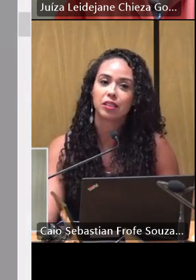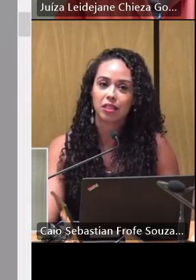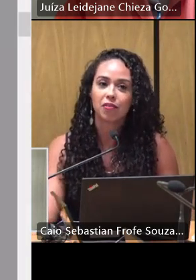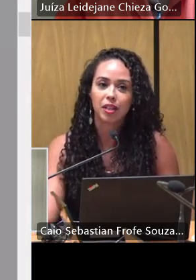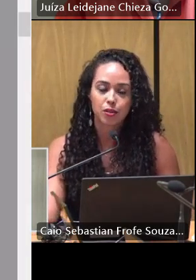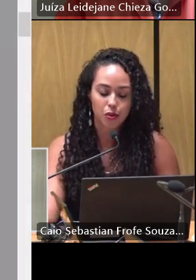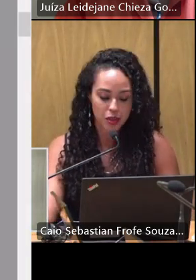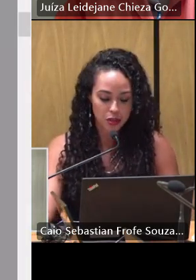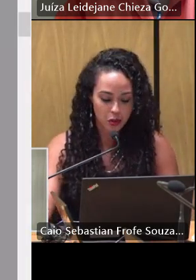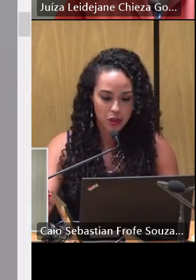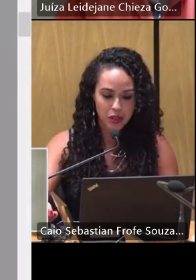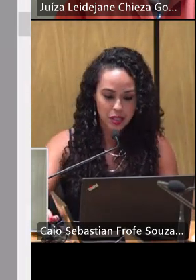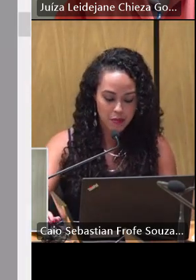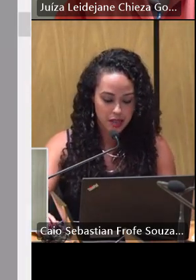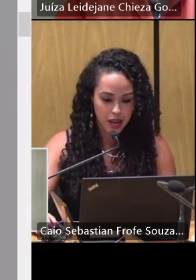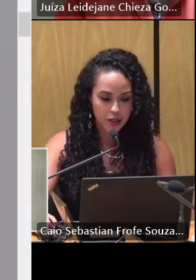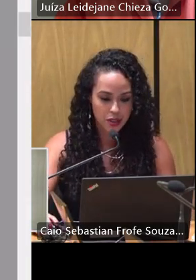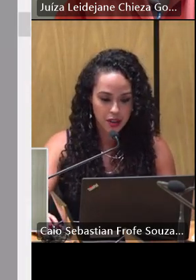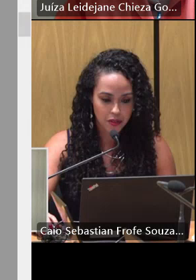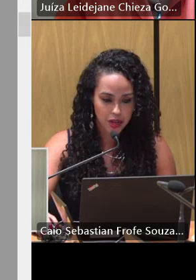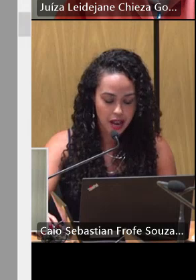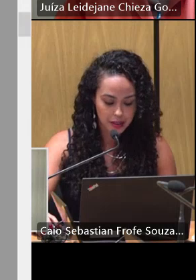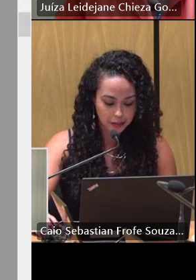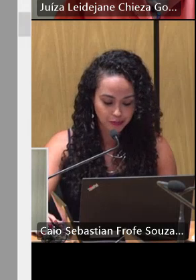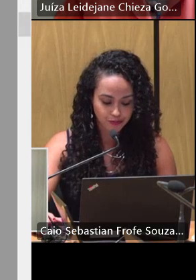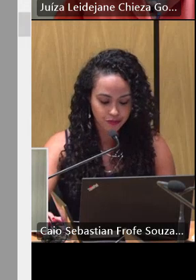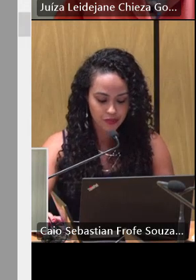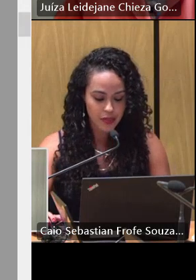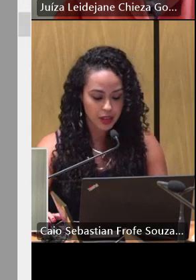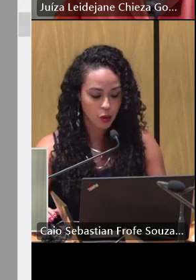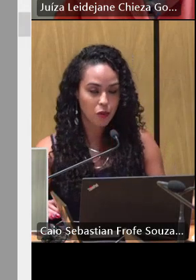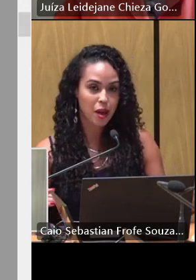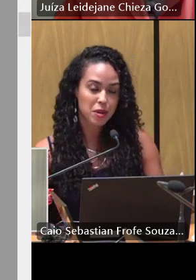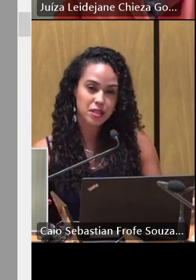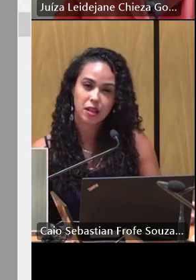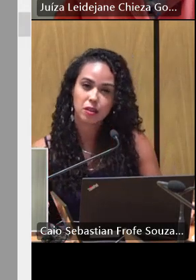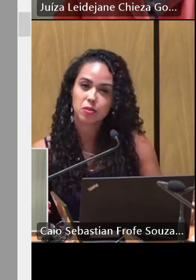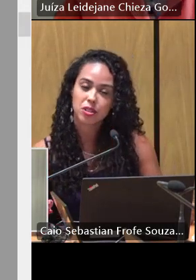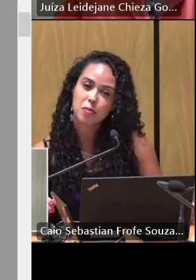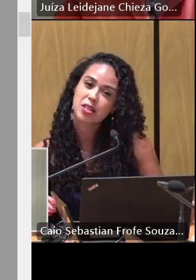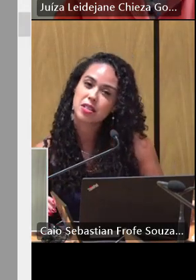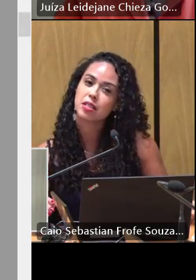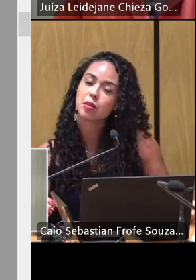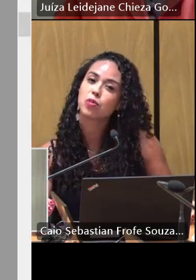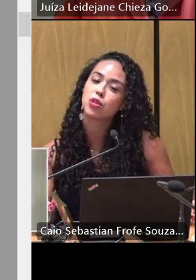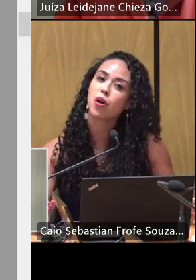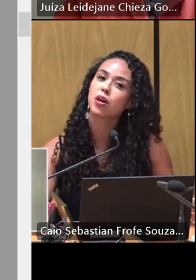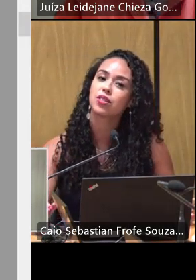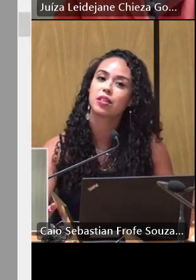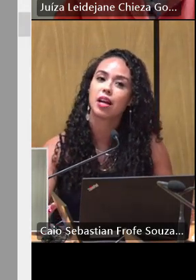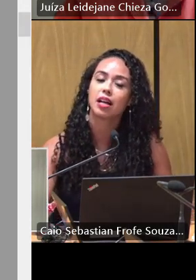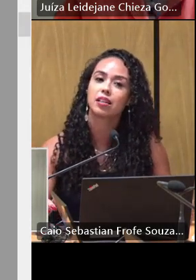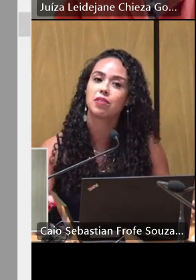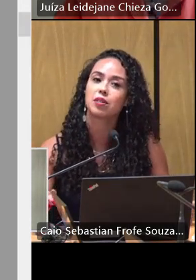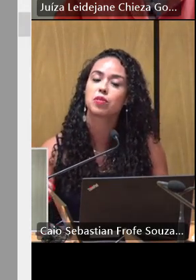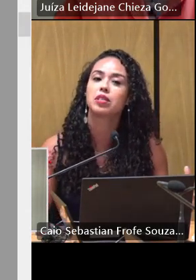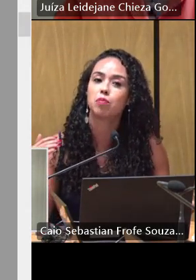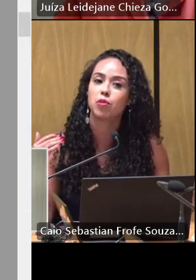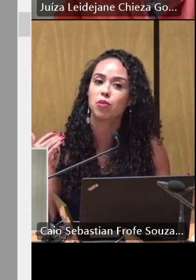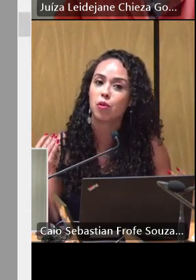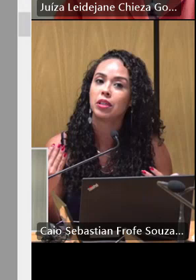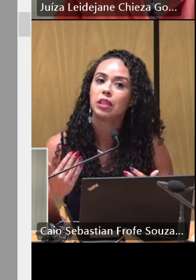diversas reflexões sobre todo esse passado escravocrata com representando Justamente esse símbolo de porta de entrada né vai ser